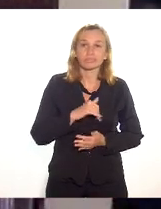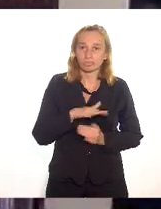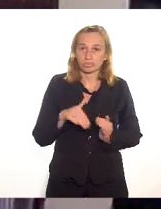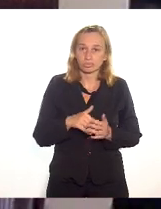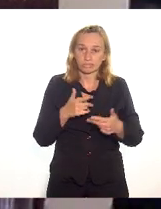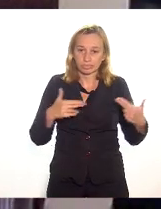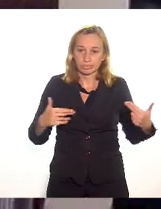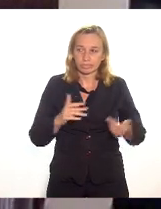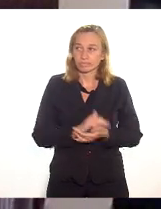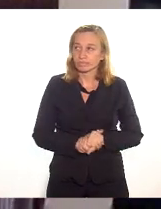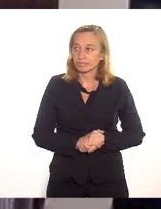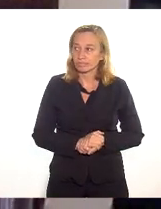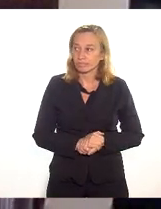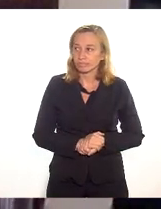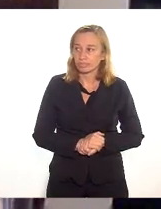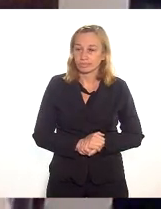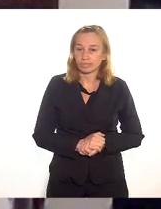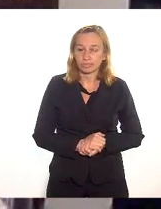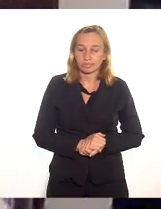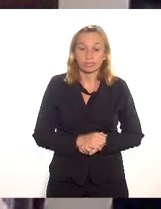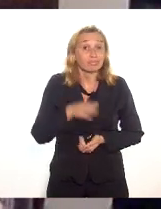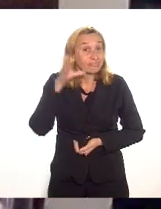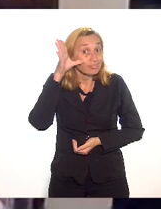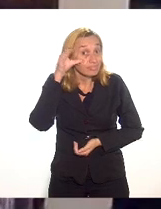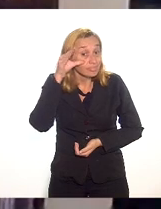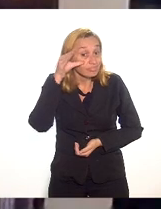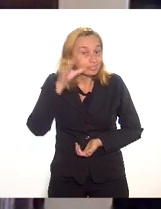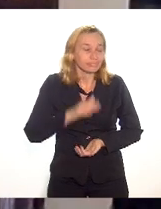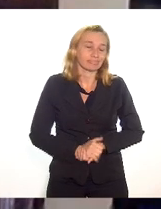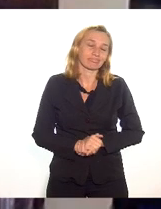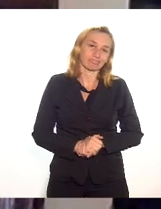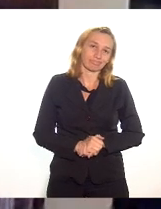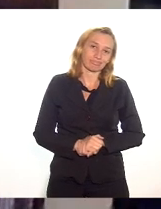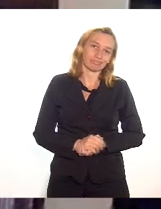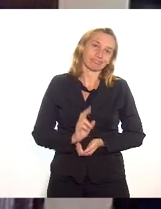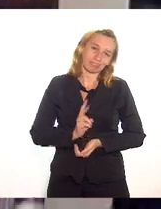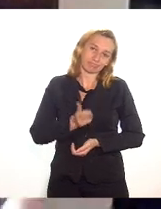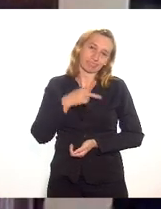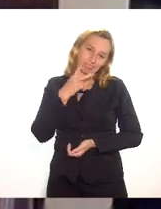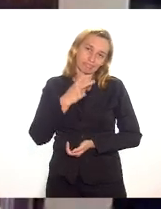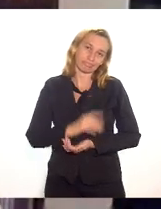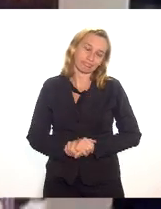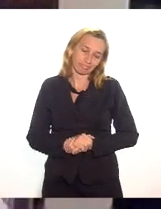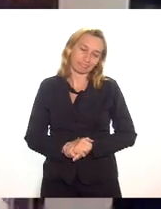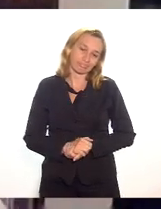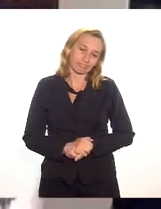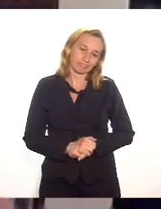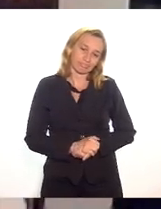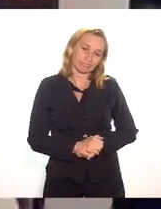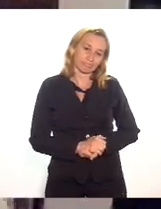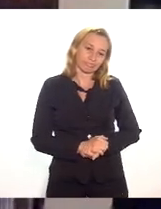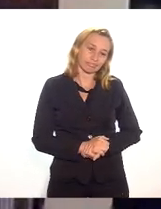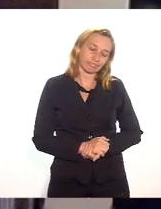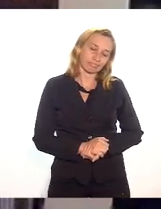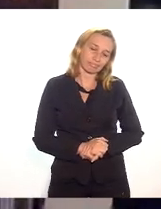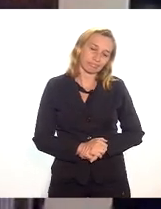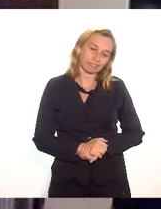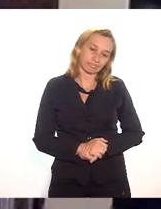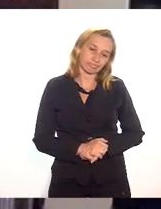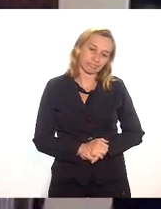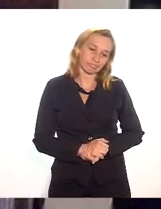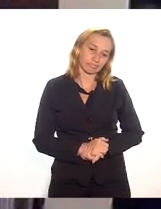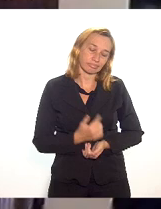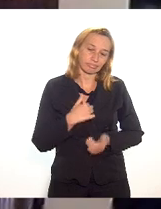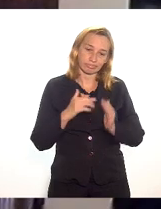daí. Os interesses, e eu sempre falo, eu morei numa